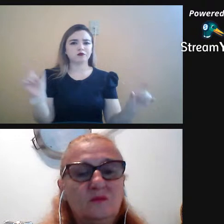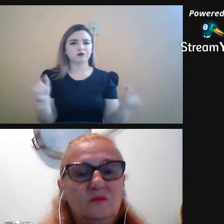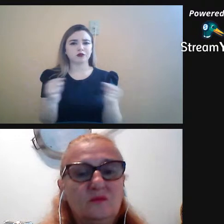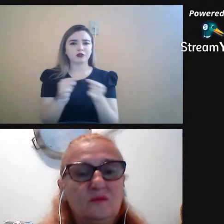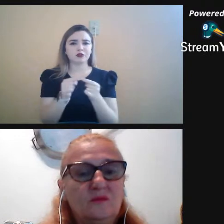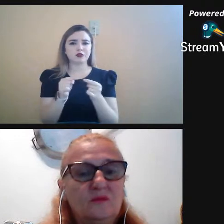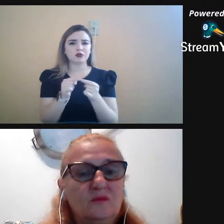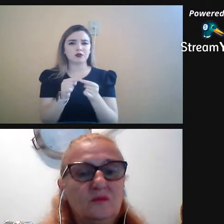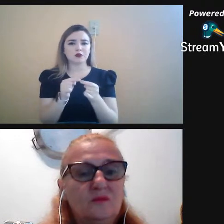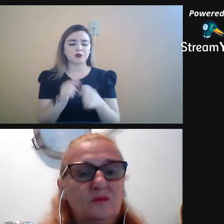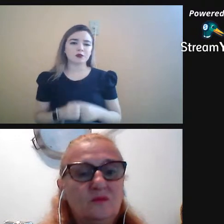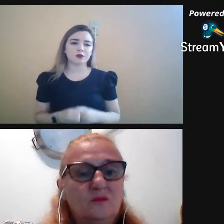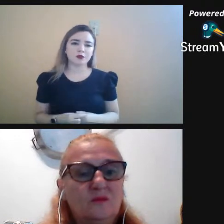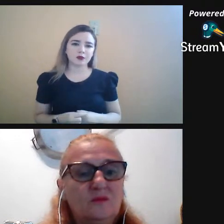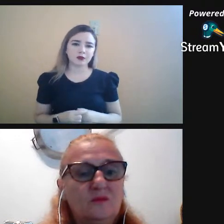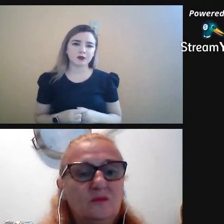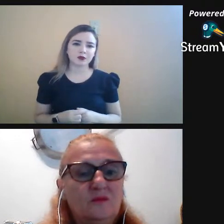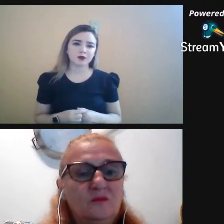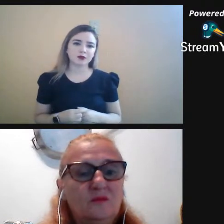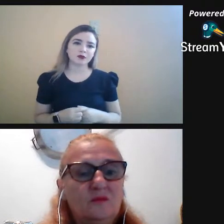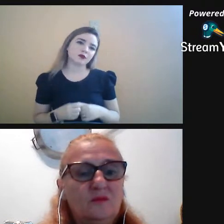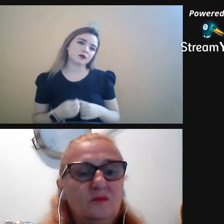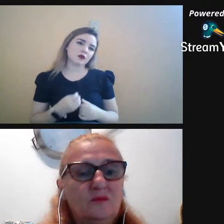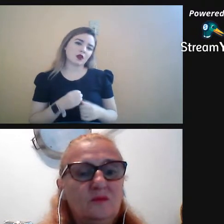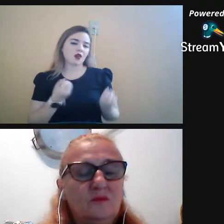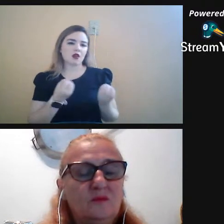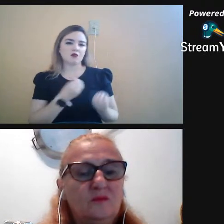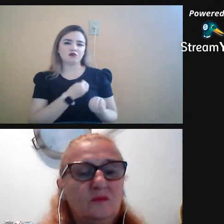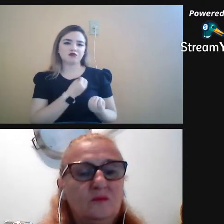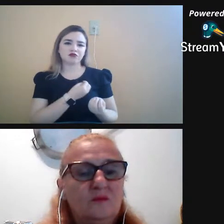relacionadas às questões climáticas, meio ambiente,